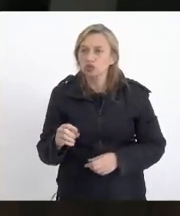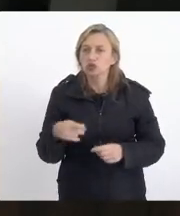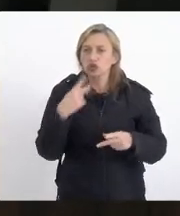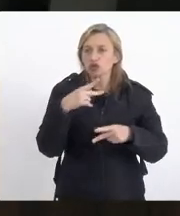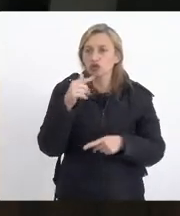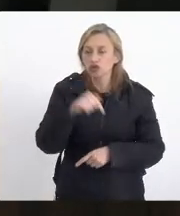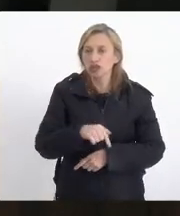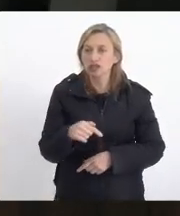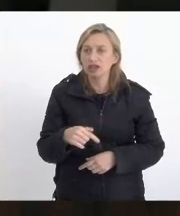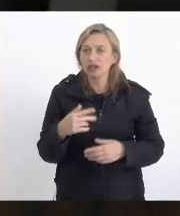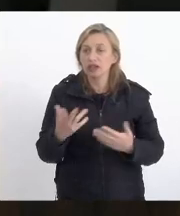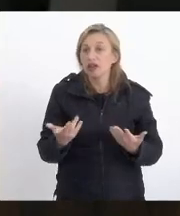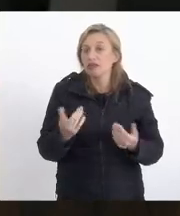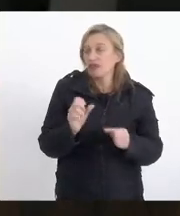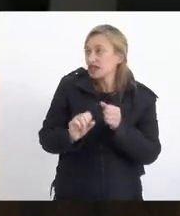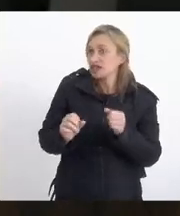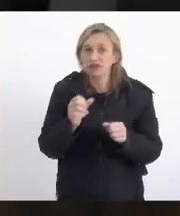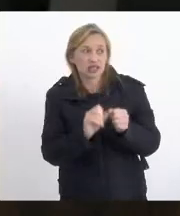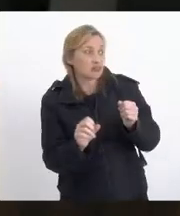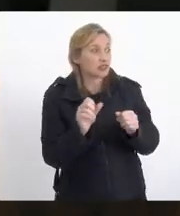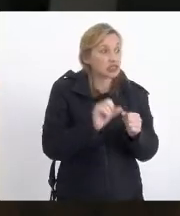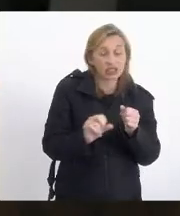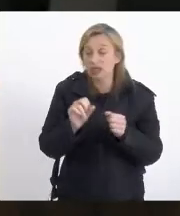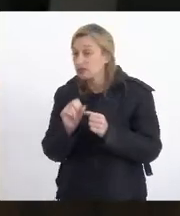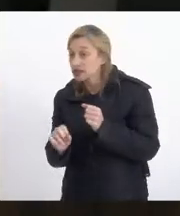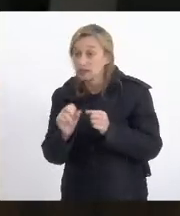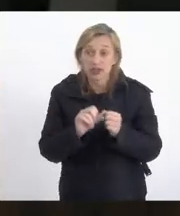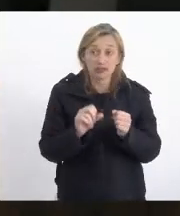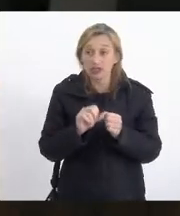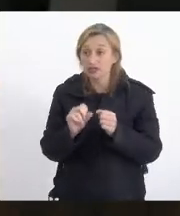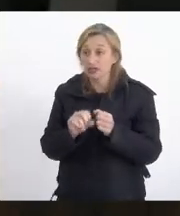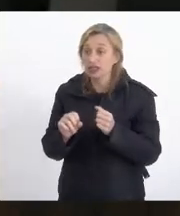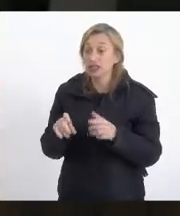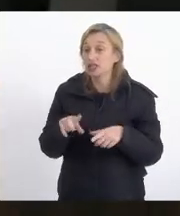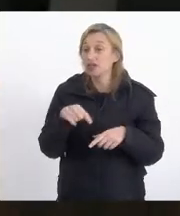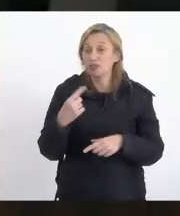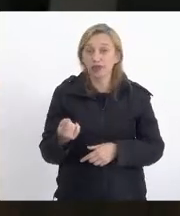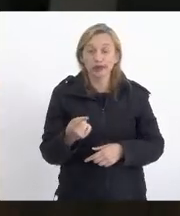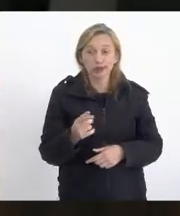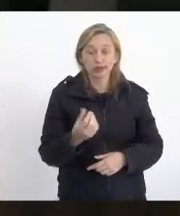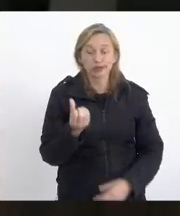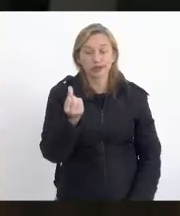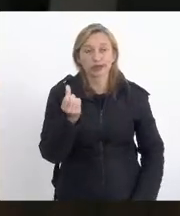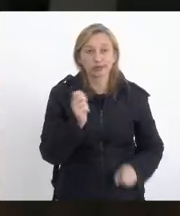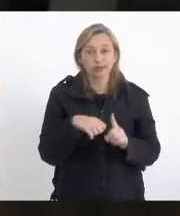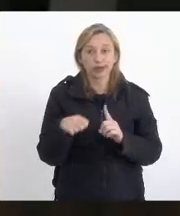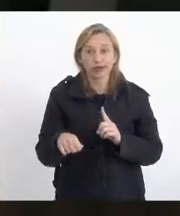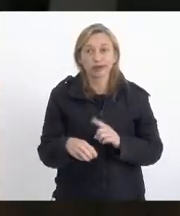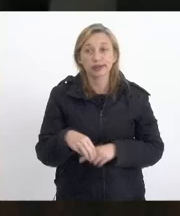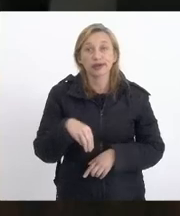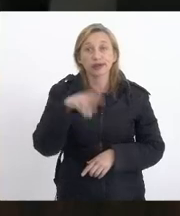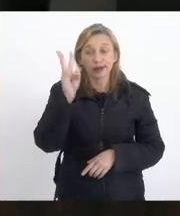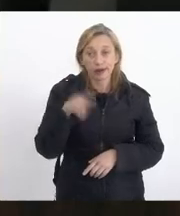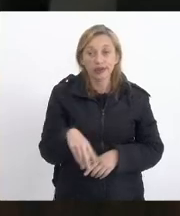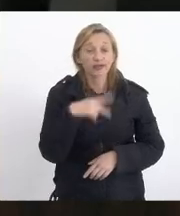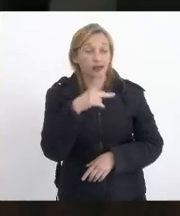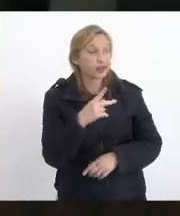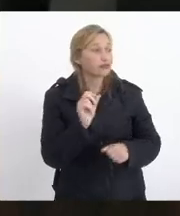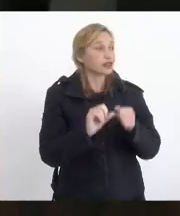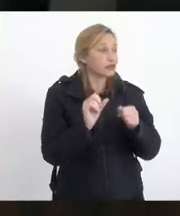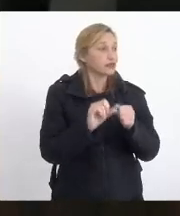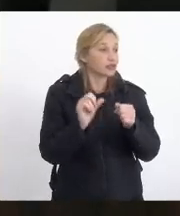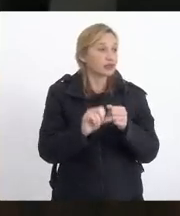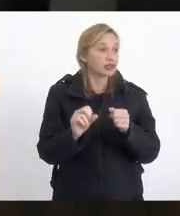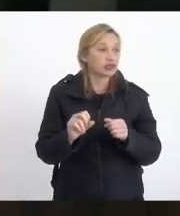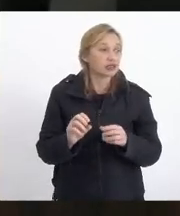na frente, pô, vamos fazer, vamos fazer, vamos fazer, vamos fazer, depois, daqui a 6 meses, quem está dizendo vamos fazer, não vai